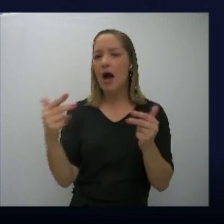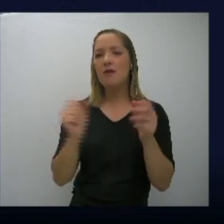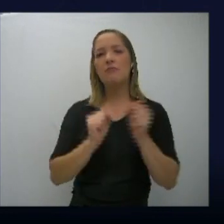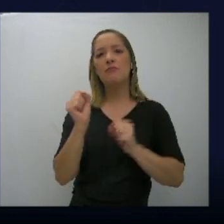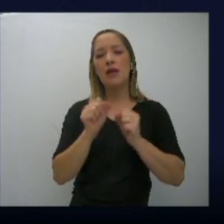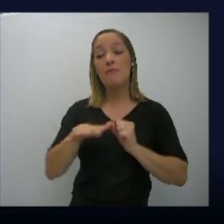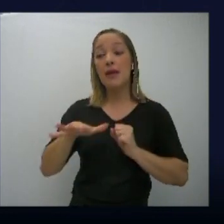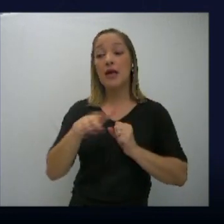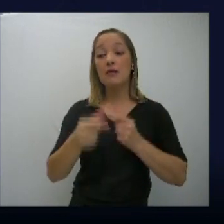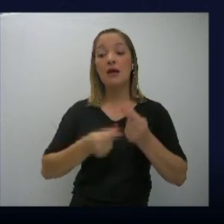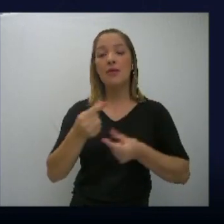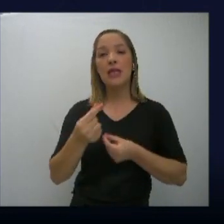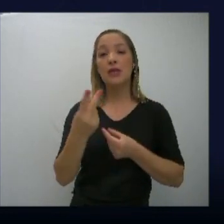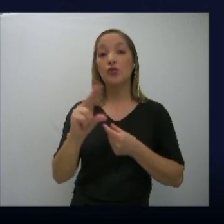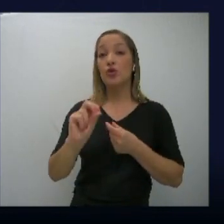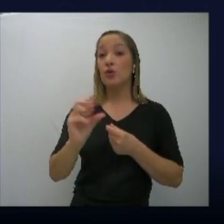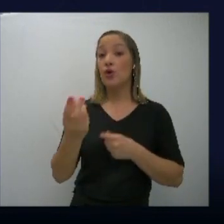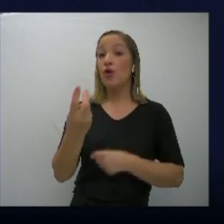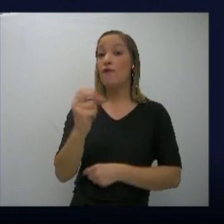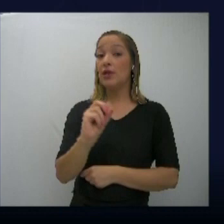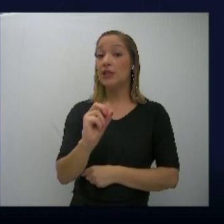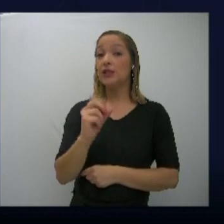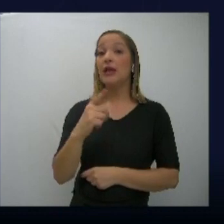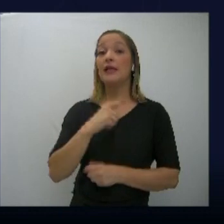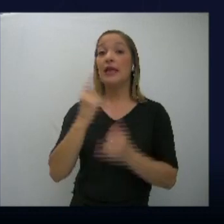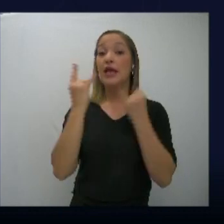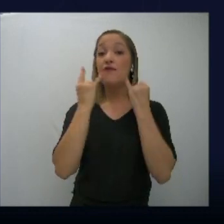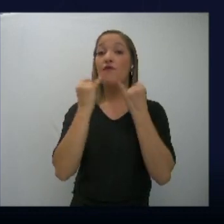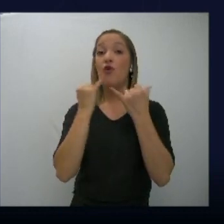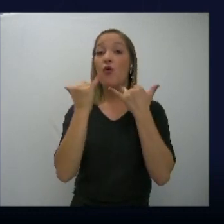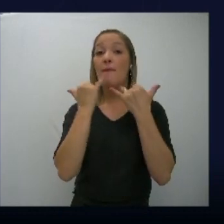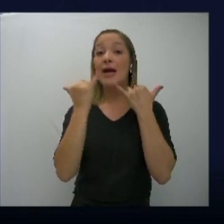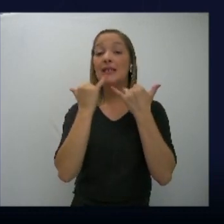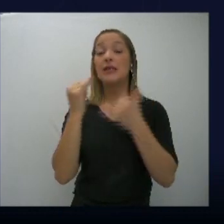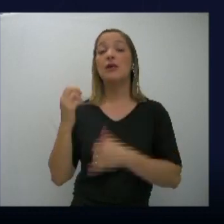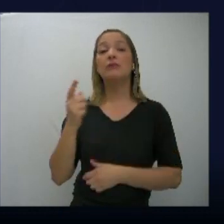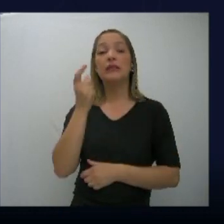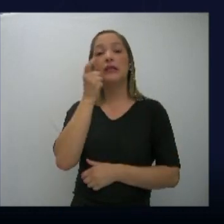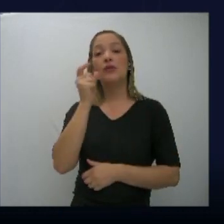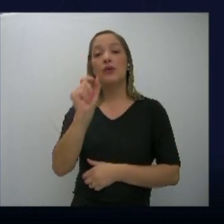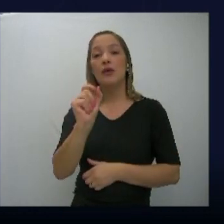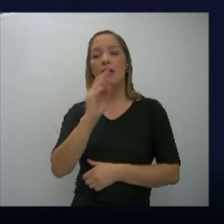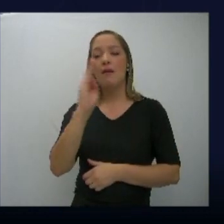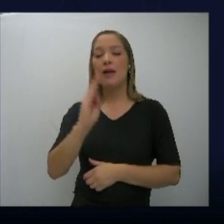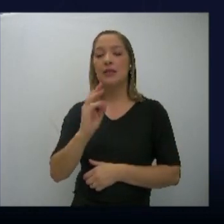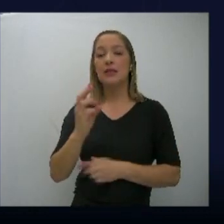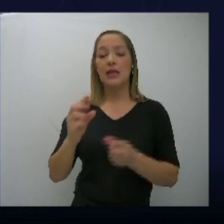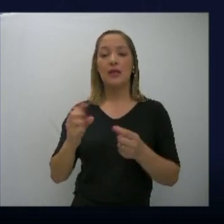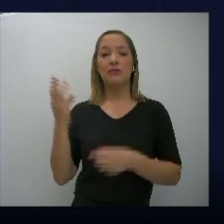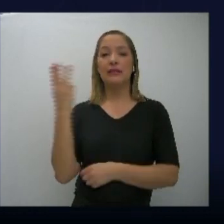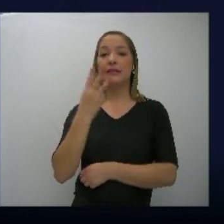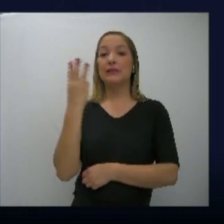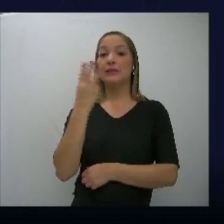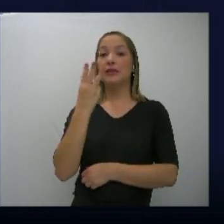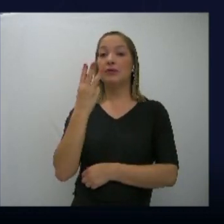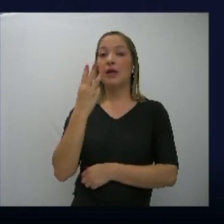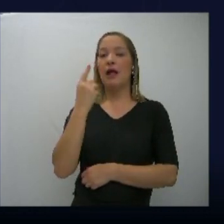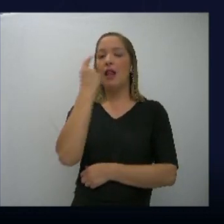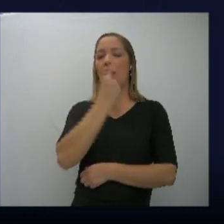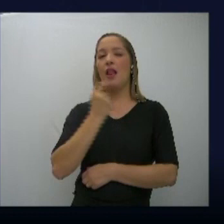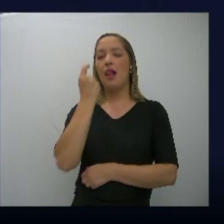2020 e ali tem alguns dados muito interessantes que ao brasileiro fica em terceiro lugar do mundo em horas por dia na internet